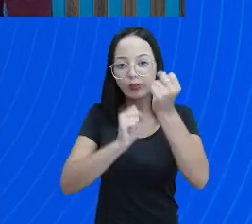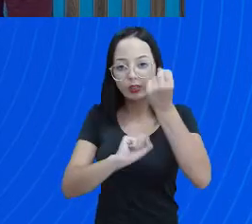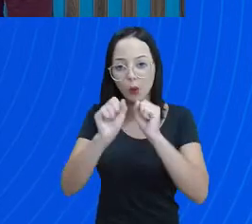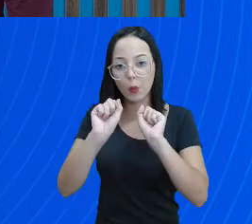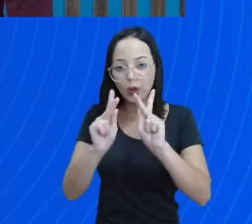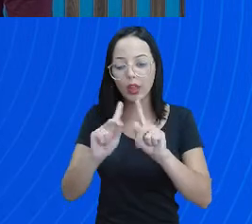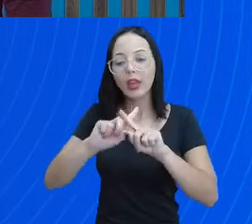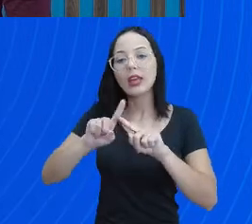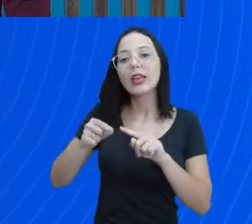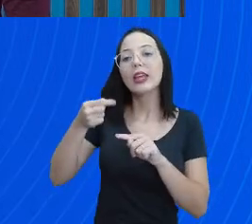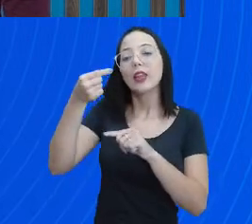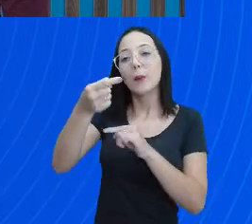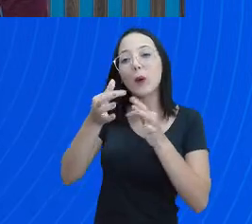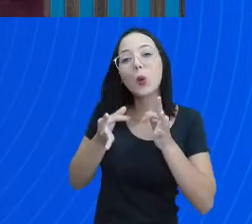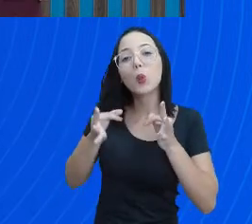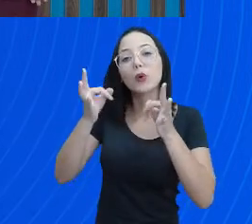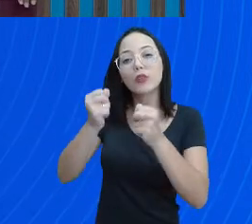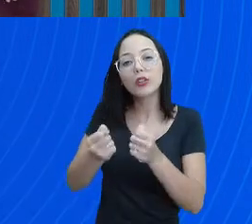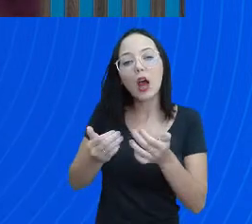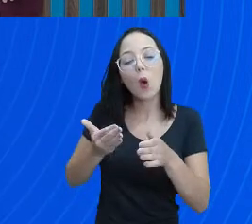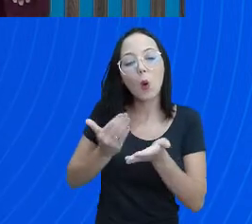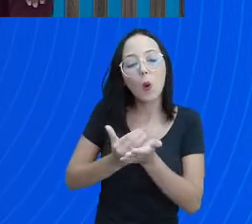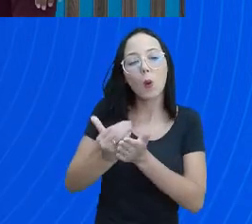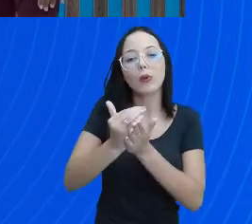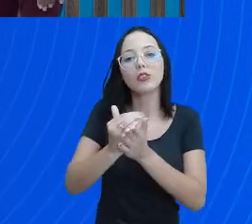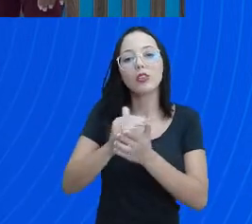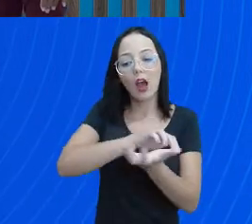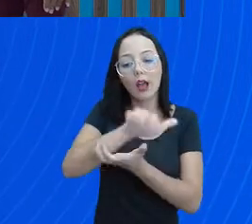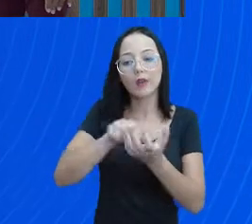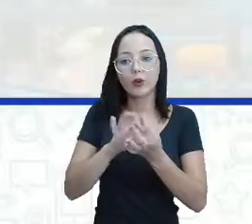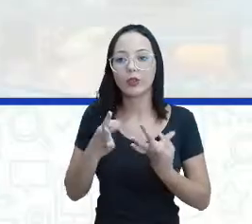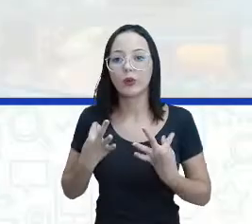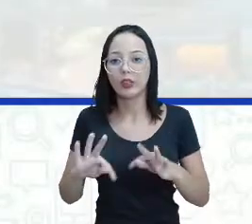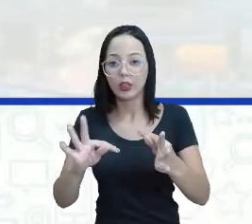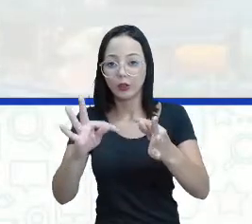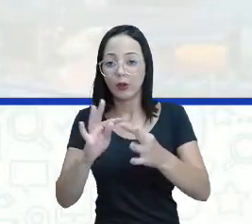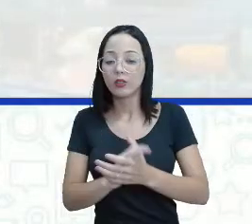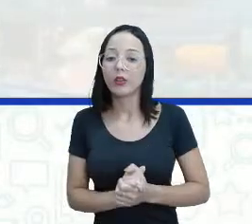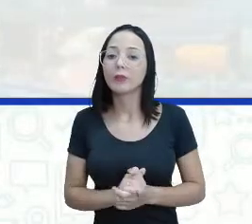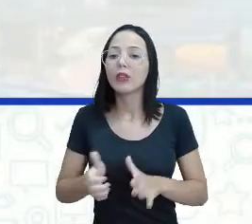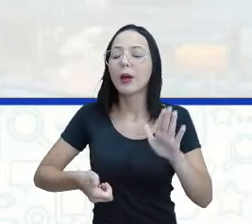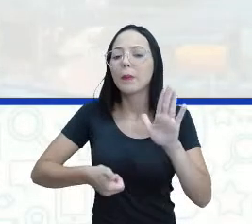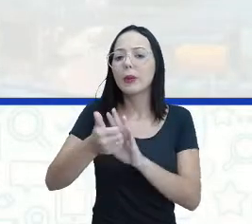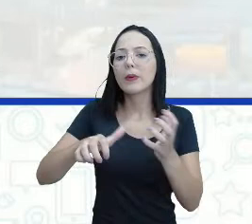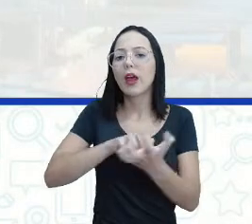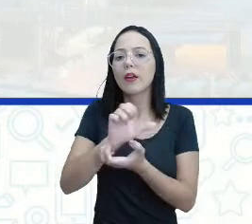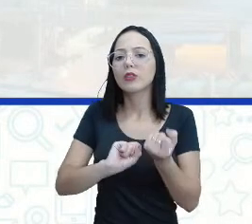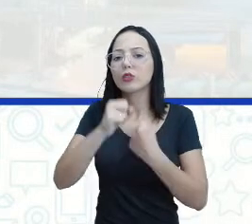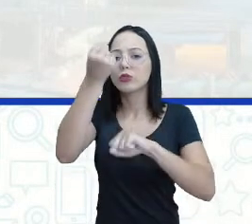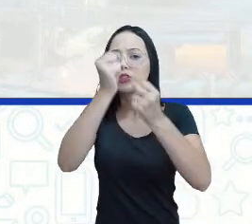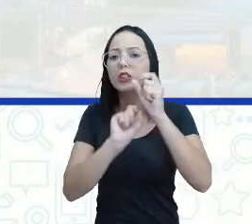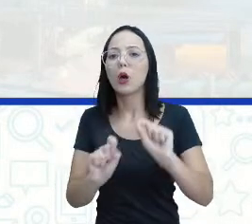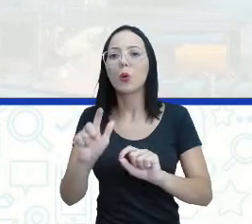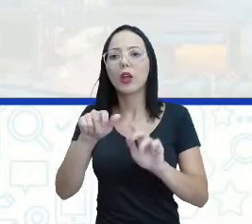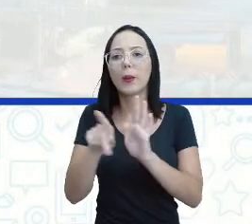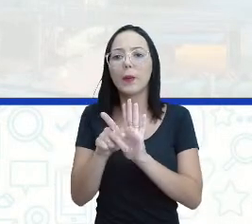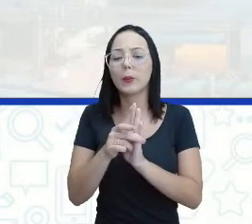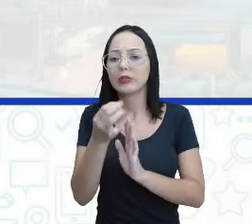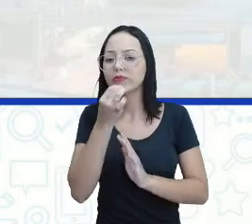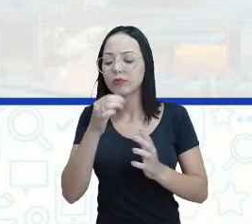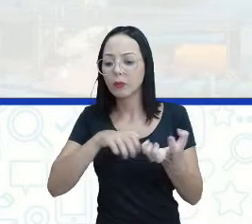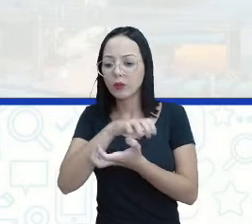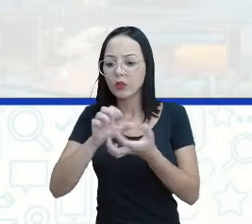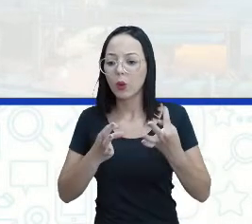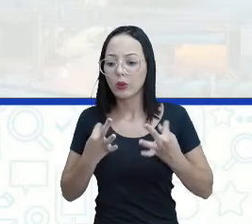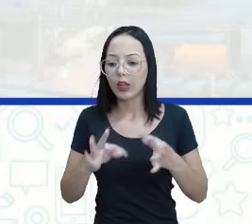depois, finalmente, lá no final, entrar na Revolução Tecnológica. Então, a primeira Revolução Industrial diz respeito ao processo da evolução tecnológica